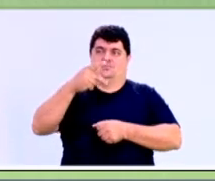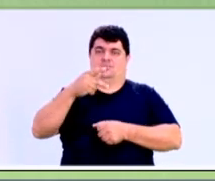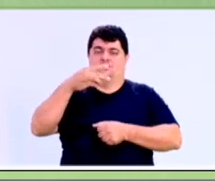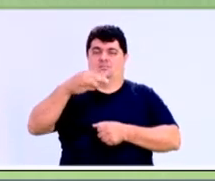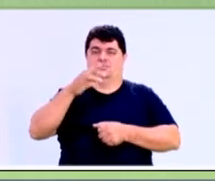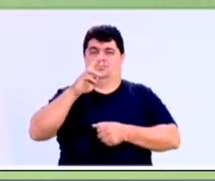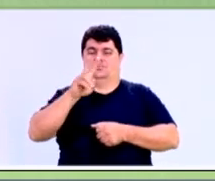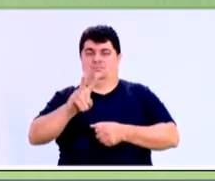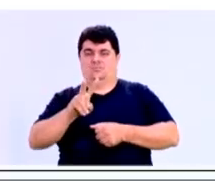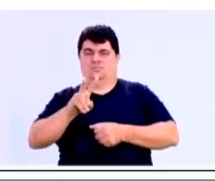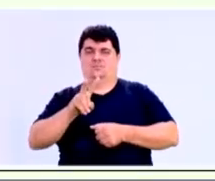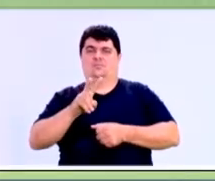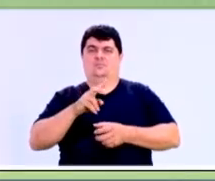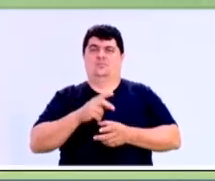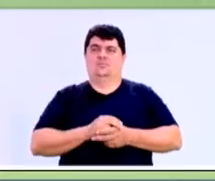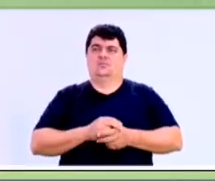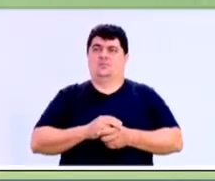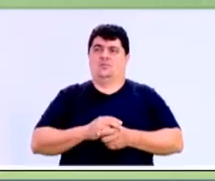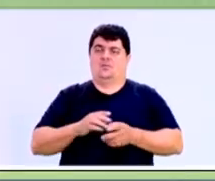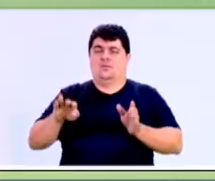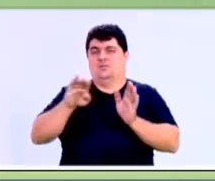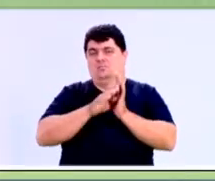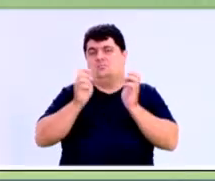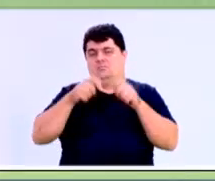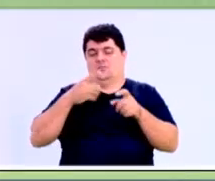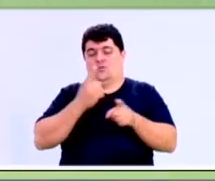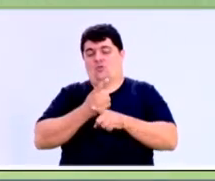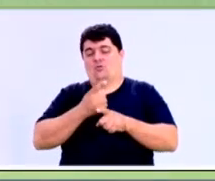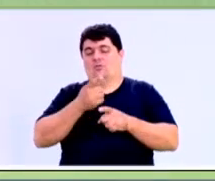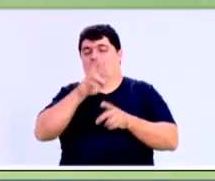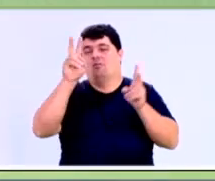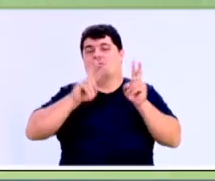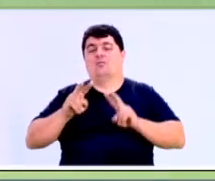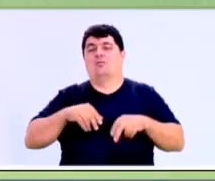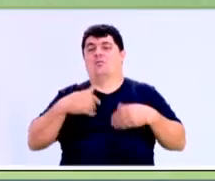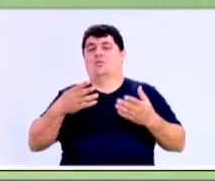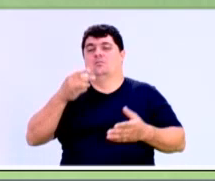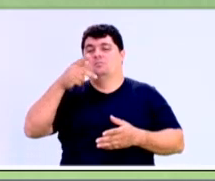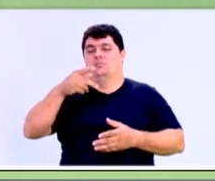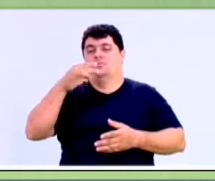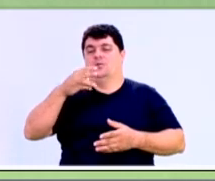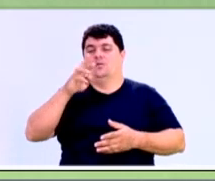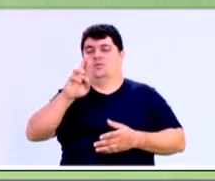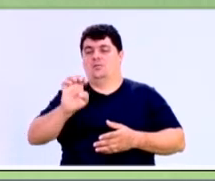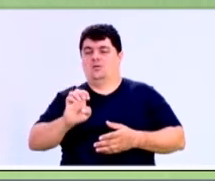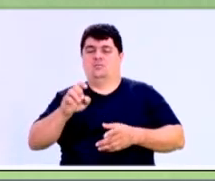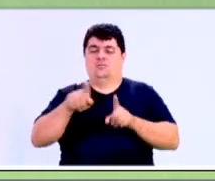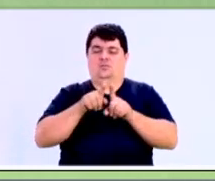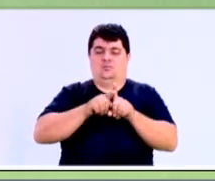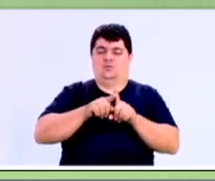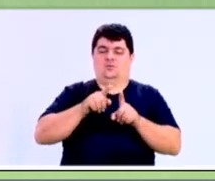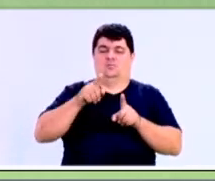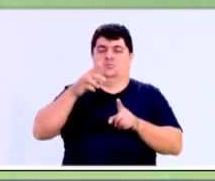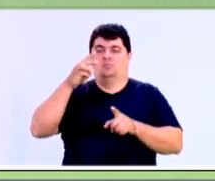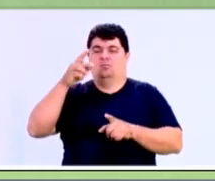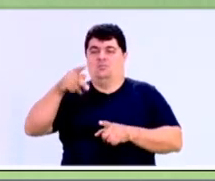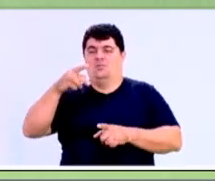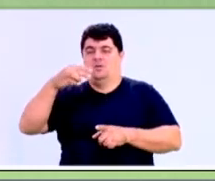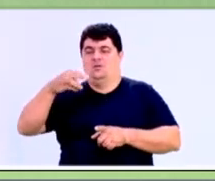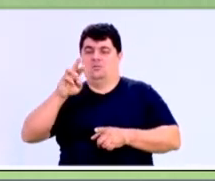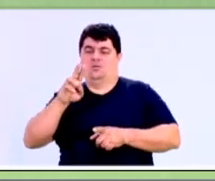de recebimento de vendas. Então eu chego no valor. Então eu pego o PMRE, que é 31,63, mais